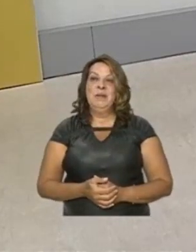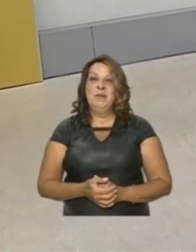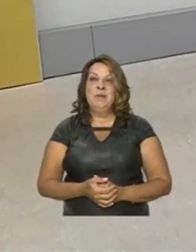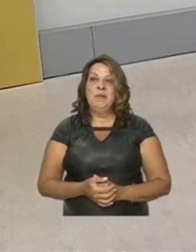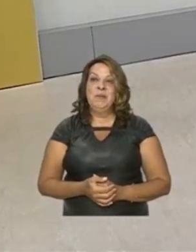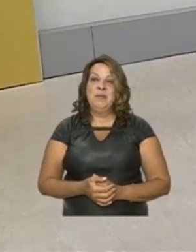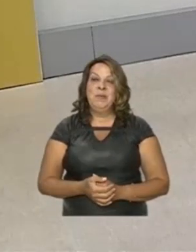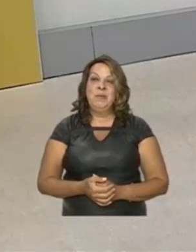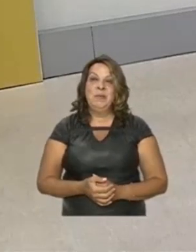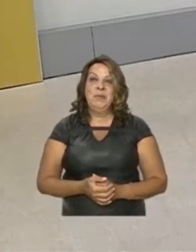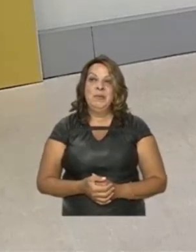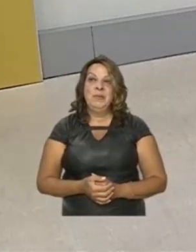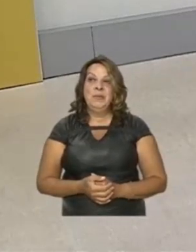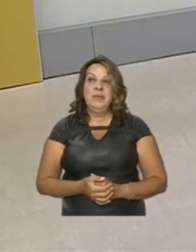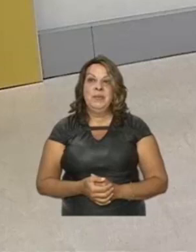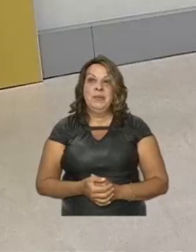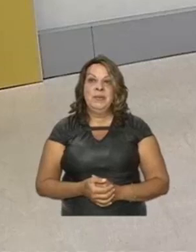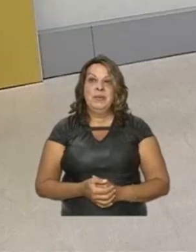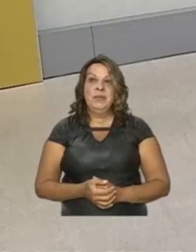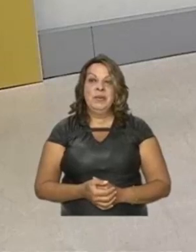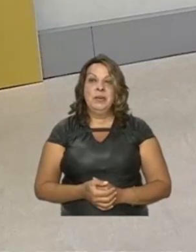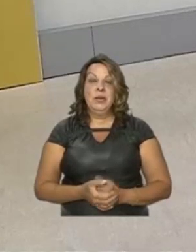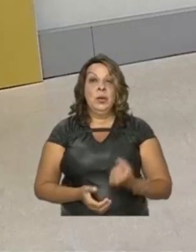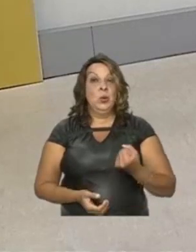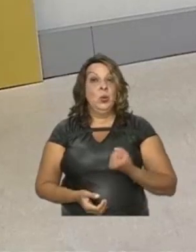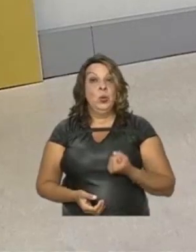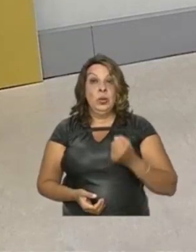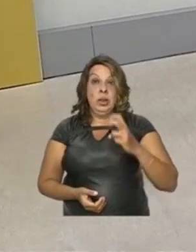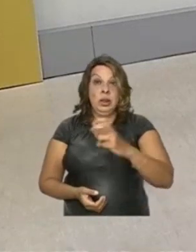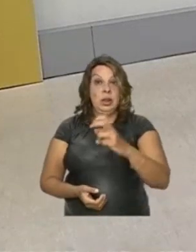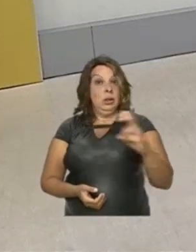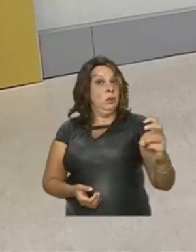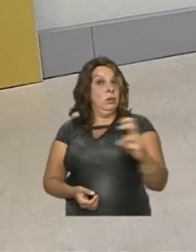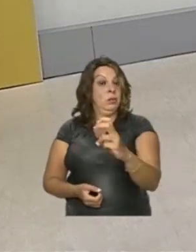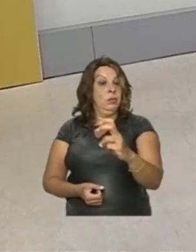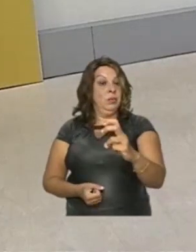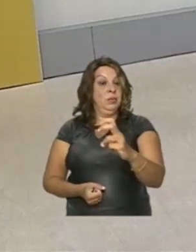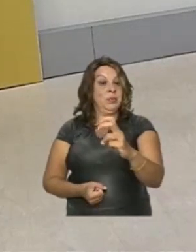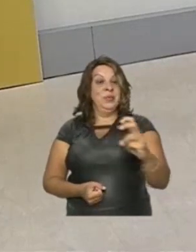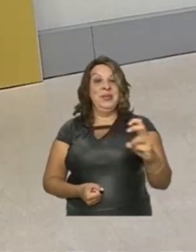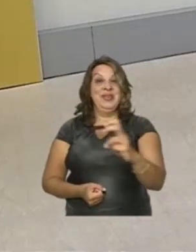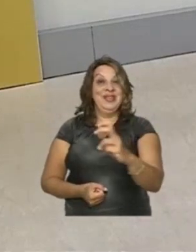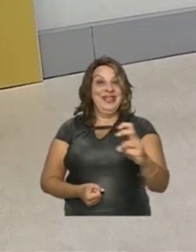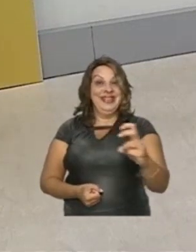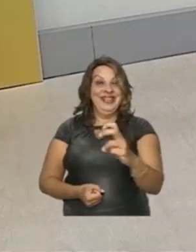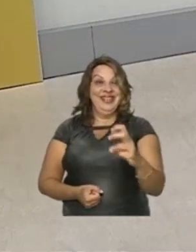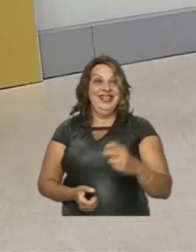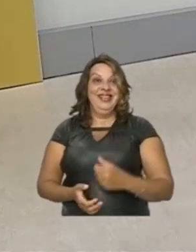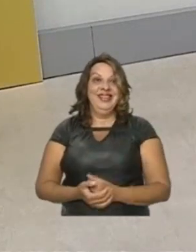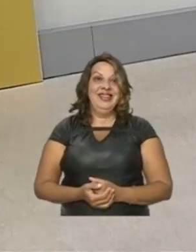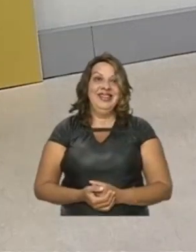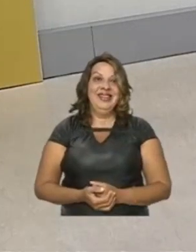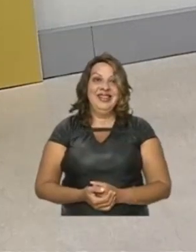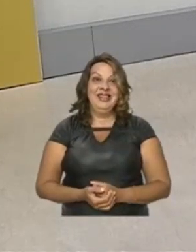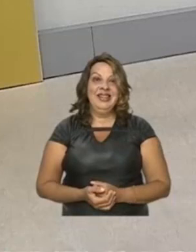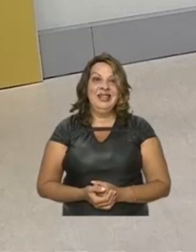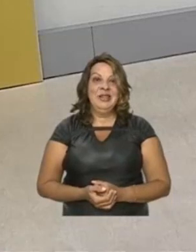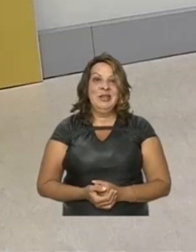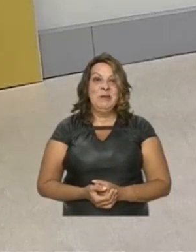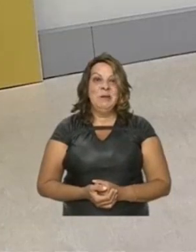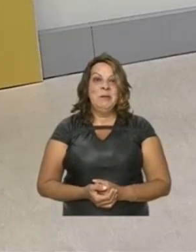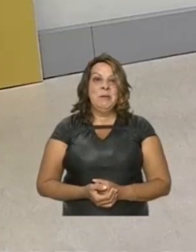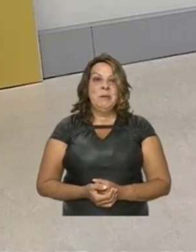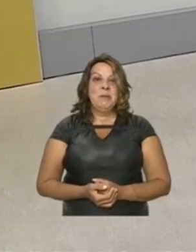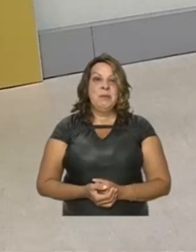Número 16. Vamos lá que o 55 já saiu.